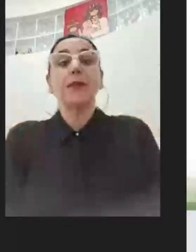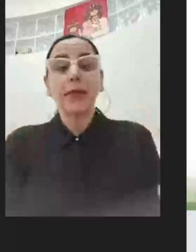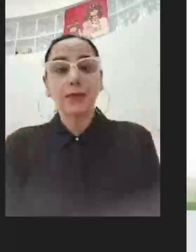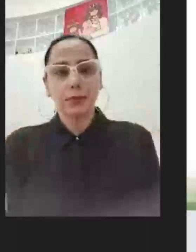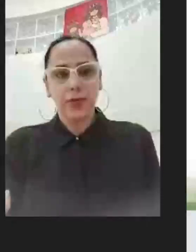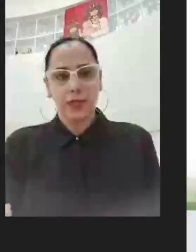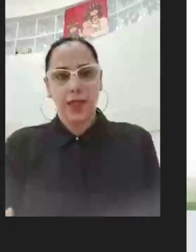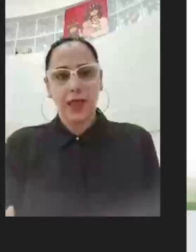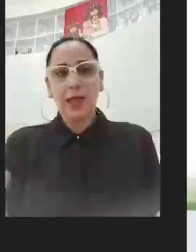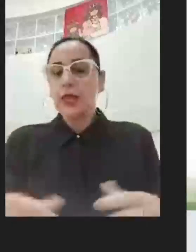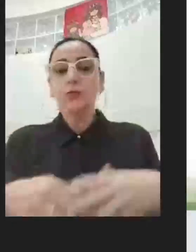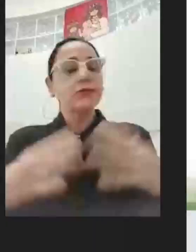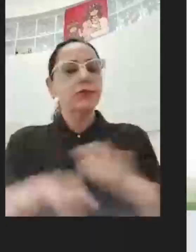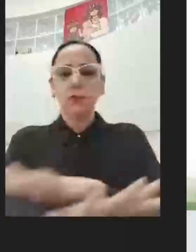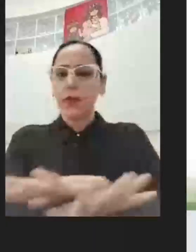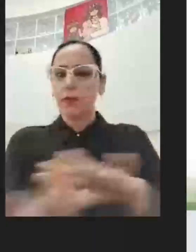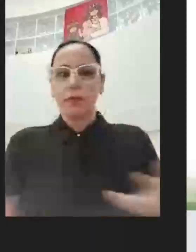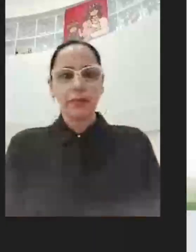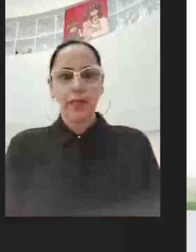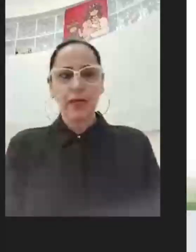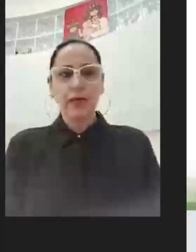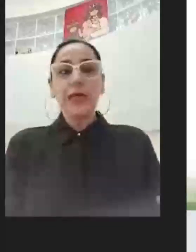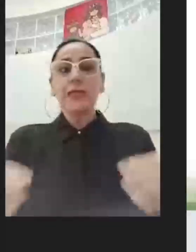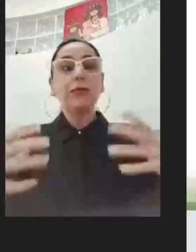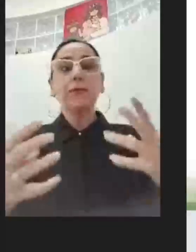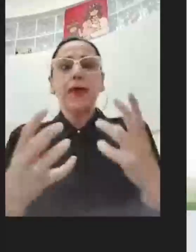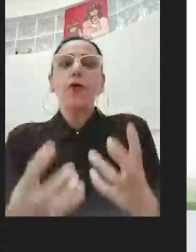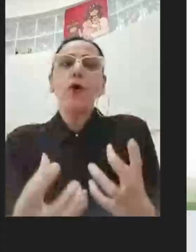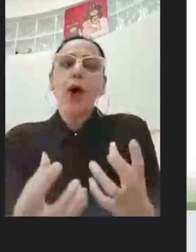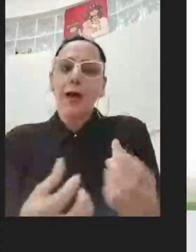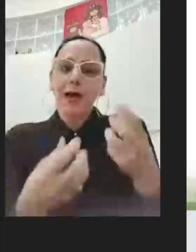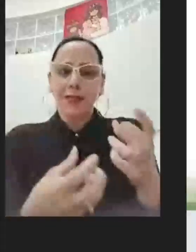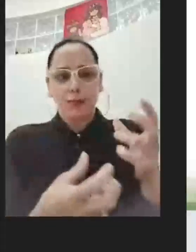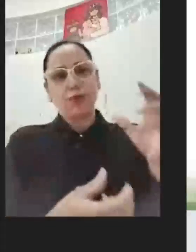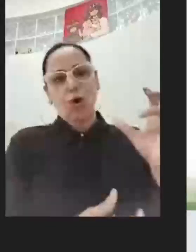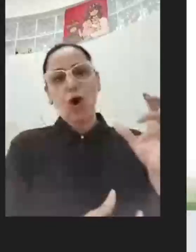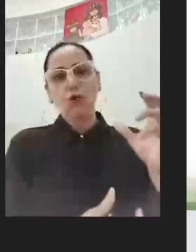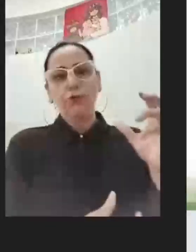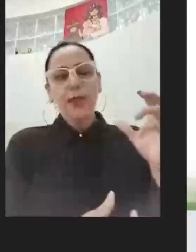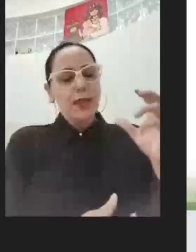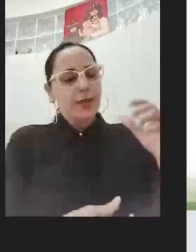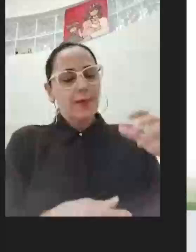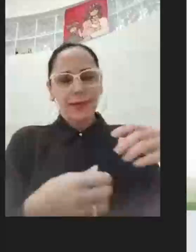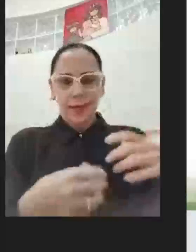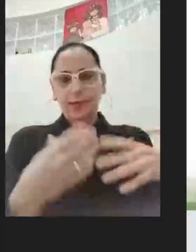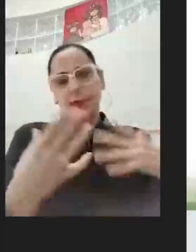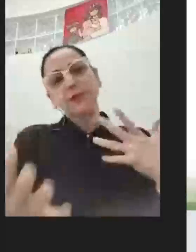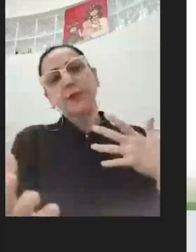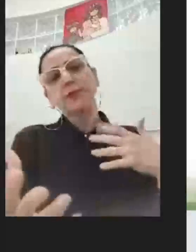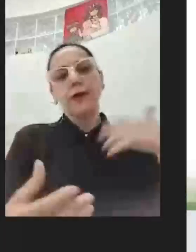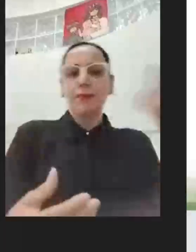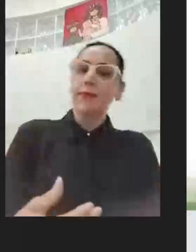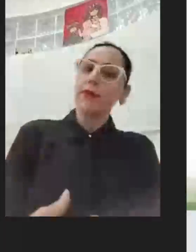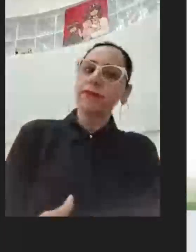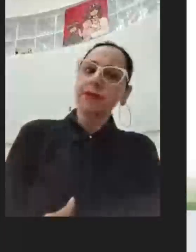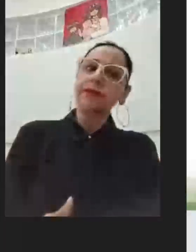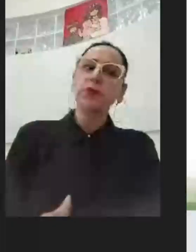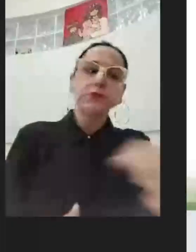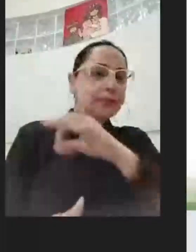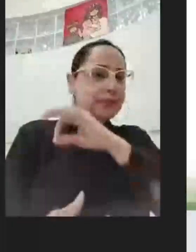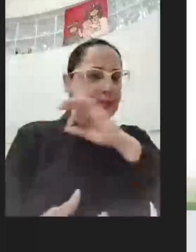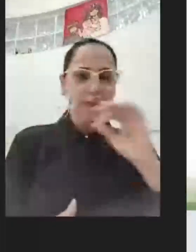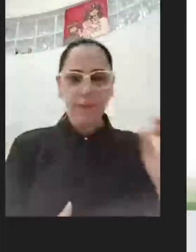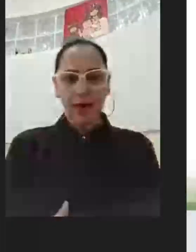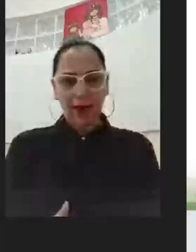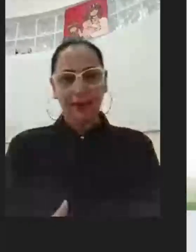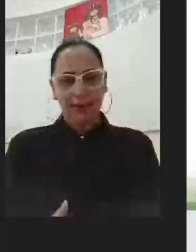O entendimento reinar e o desespero passar. Então, ele pegou a Maitê no colo e a Maitê já tinha tomado banho,